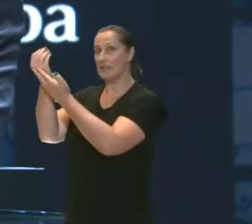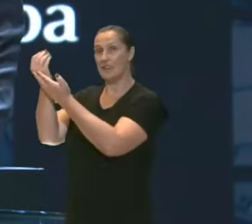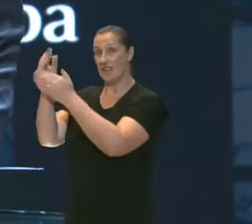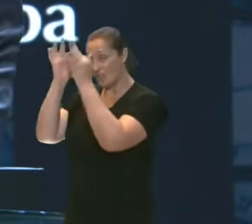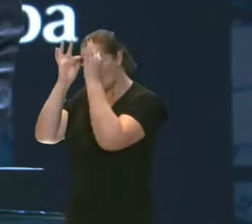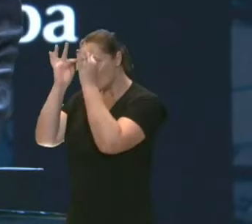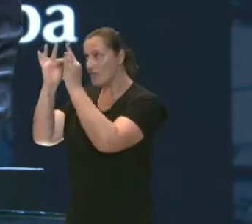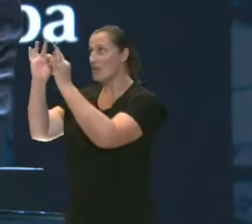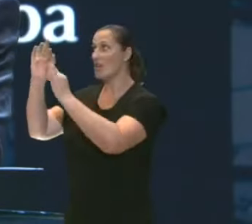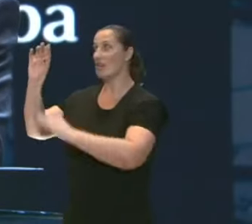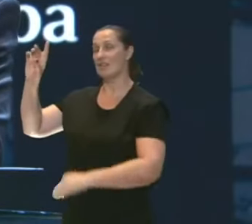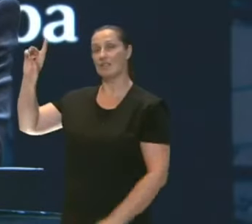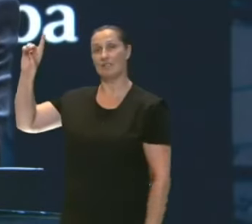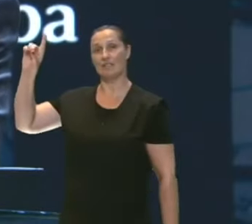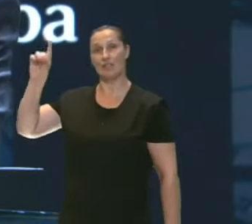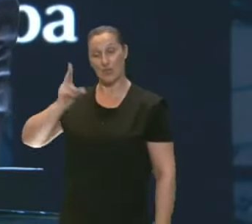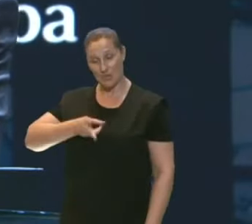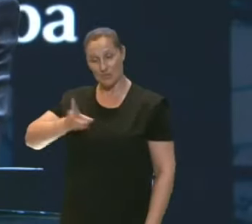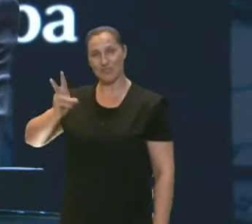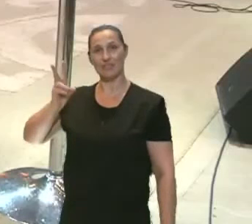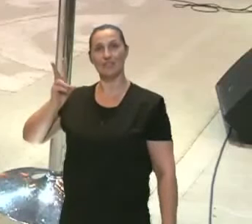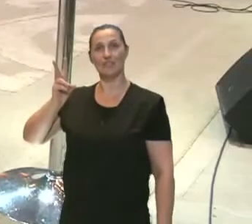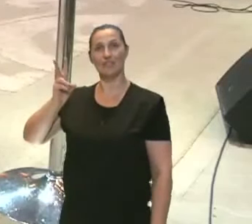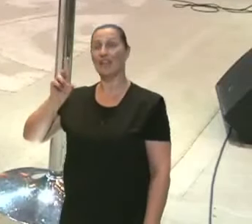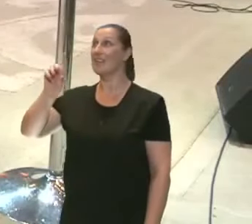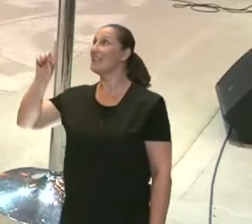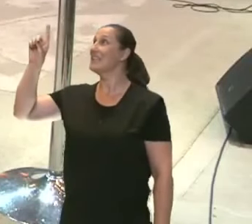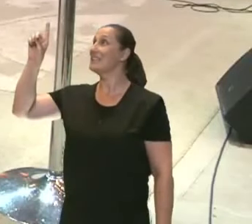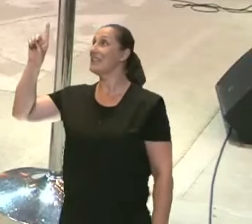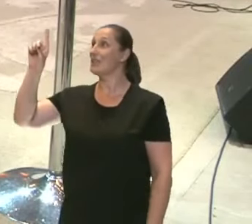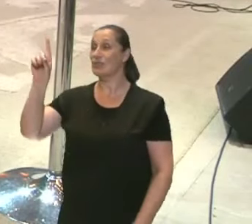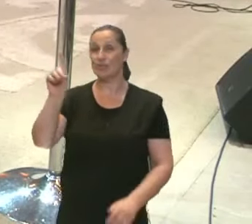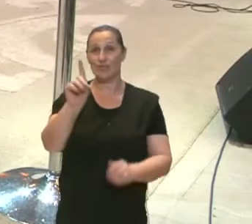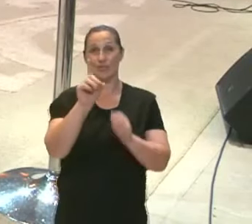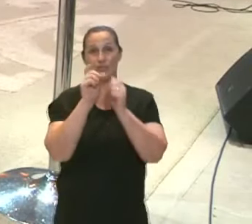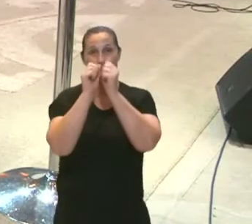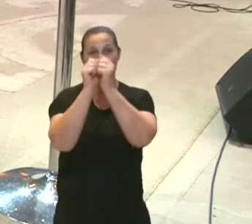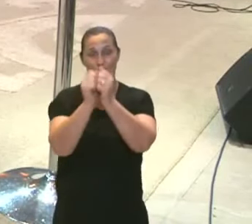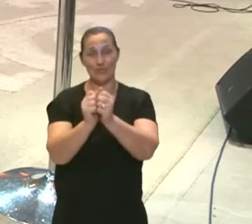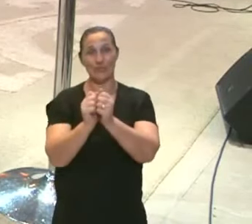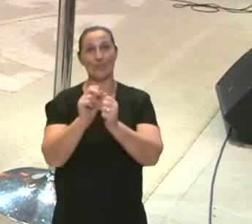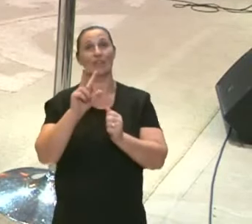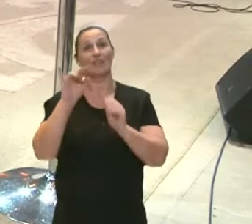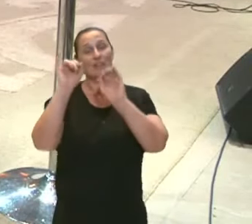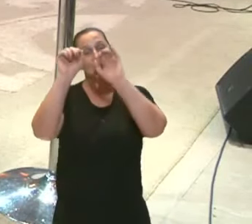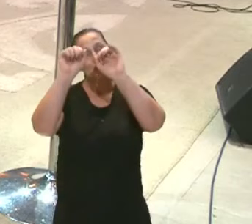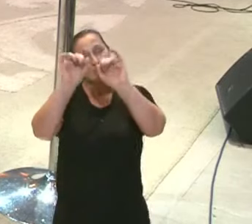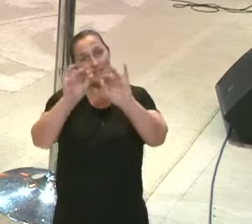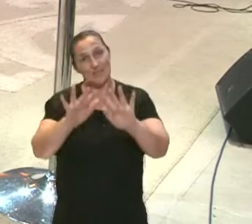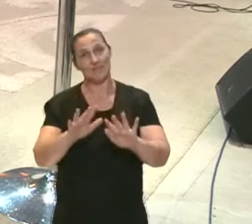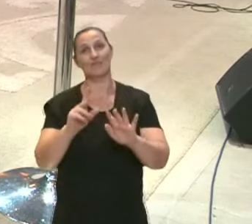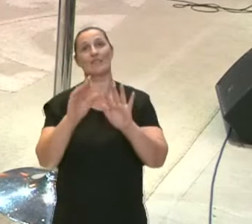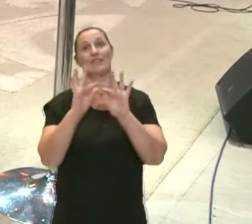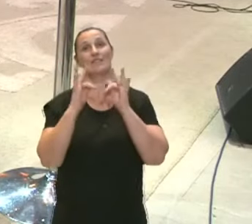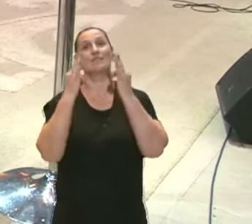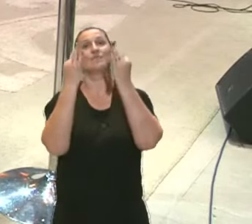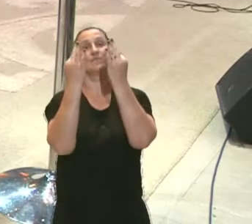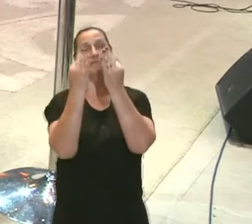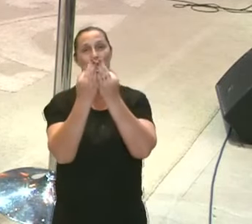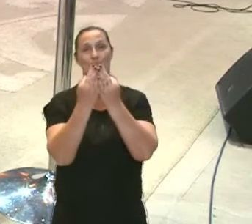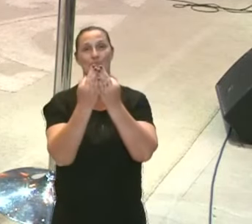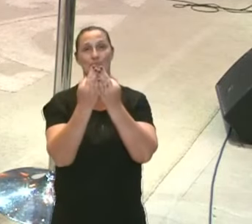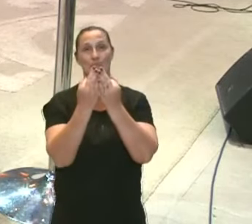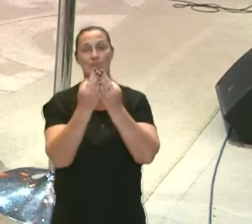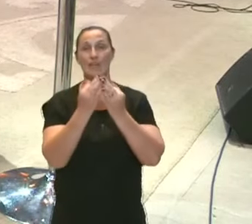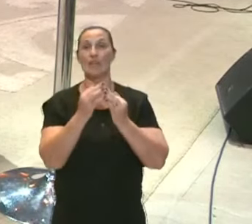fiel. Continua. Deus vai estar conosco. Deus vai abençoar a nossa casa. Deus vai abençoar a nossa